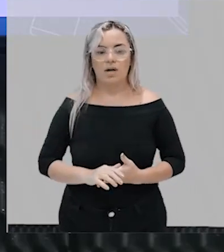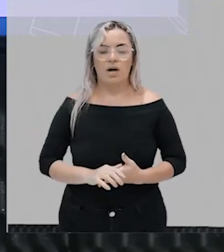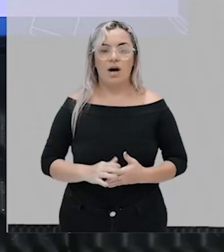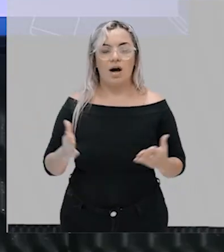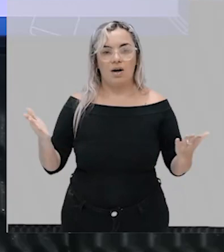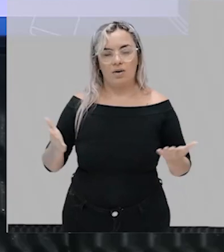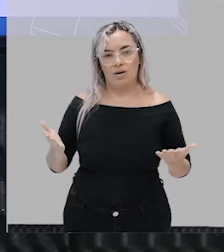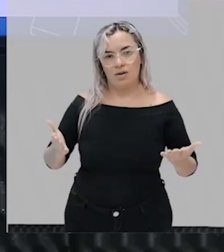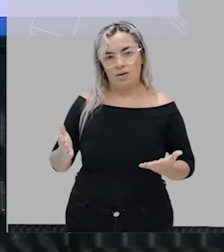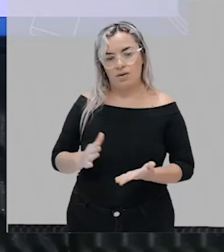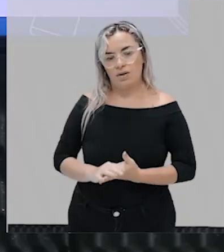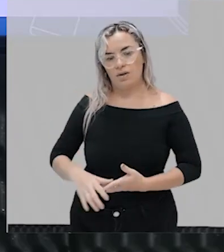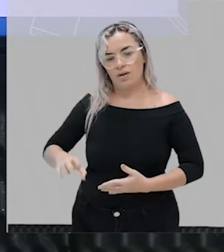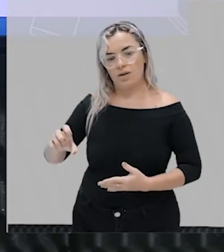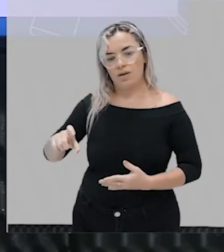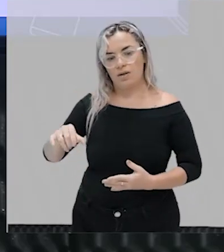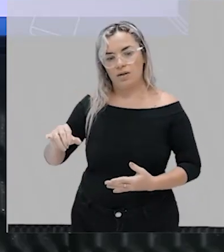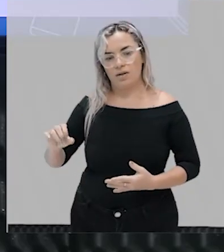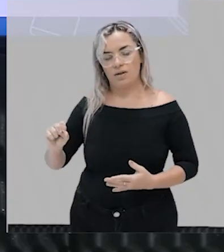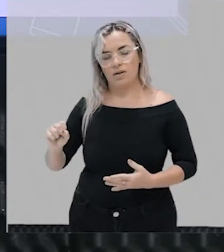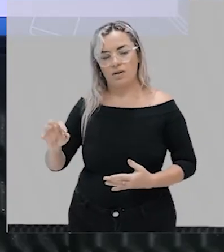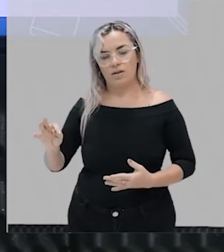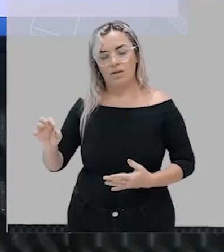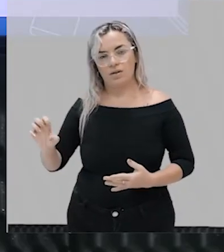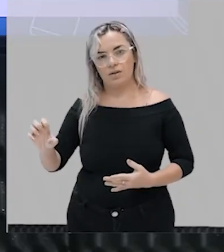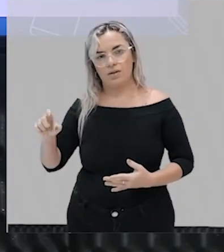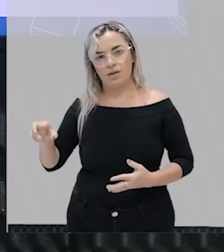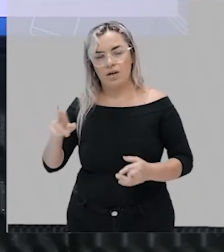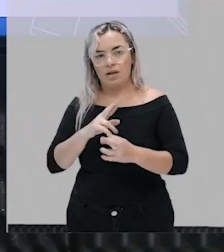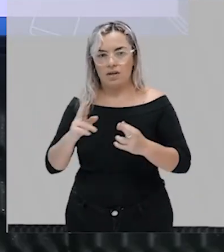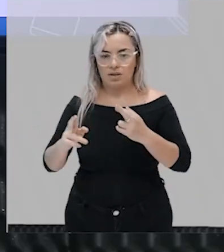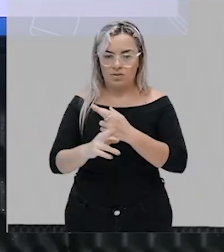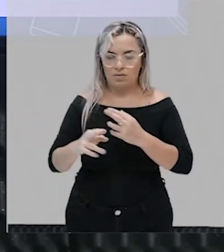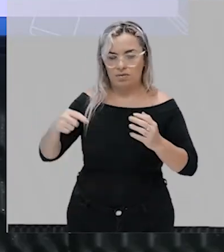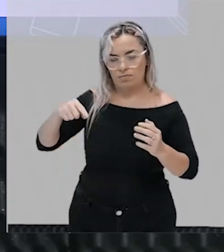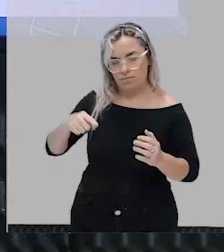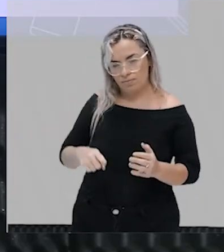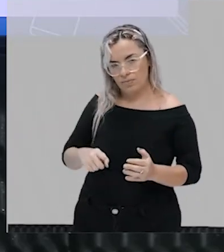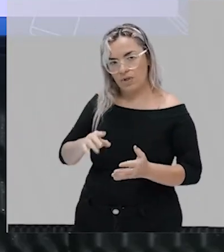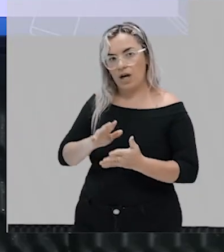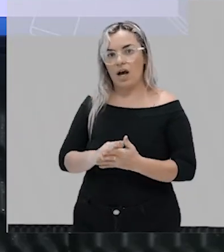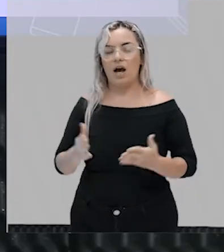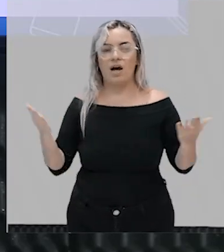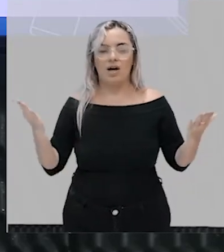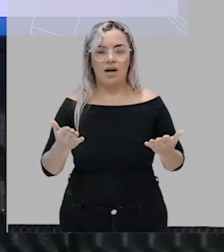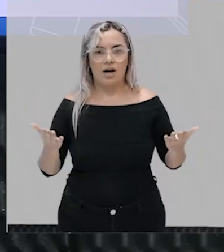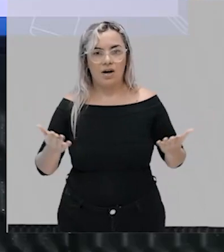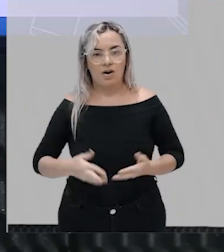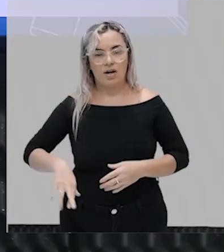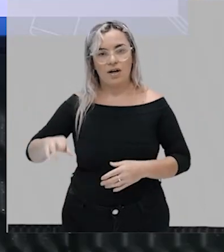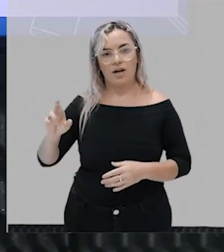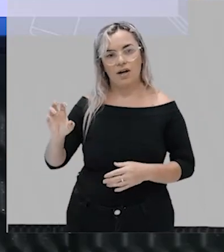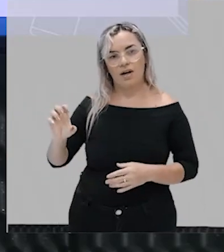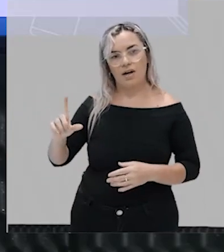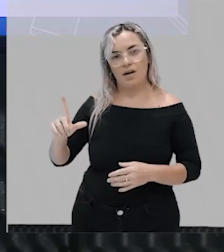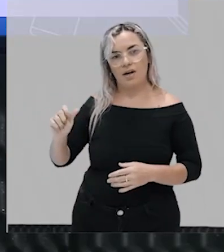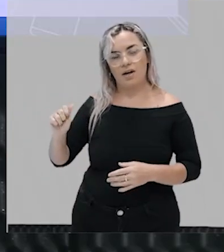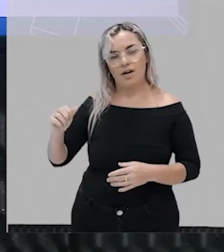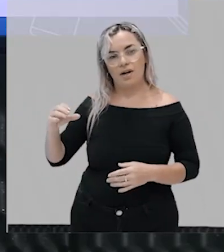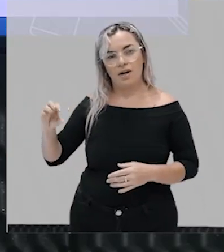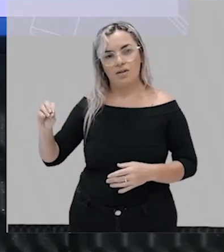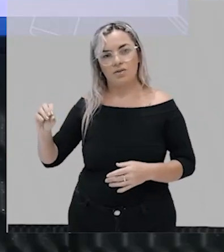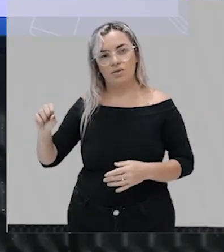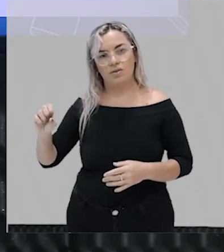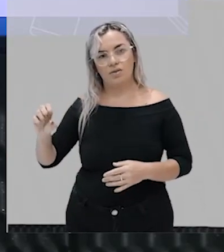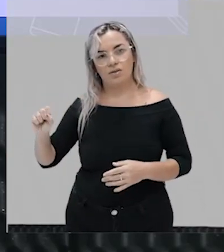existe uma relação profunda. Se fosse relações, aí seria existem. Por isso que ele está